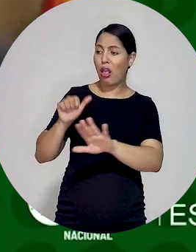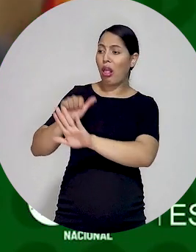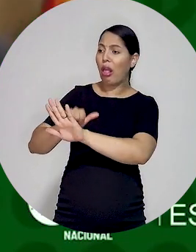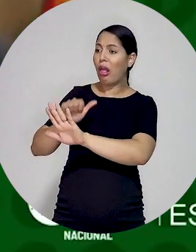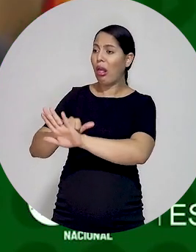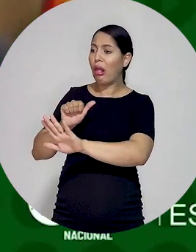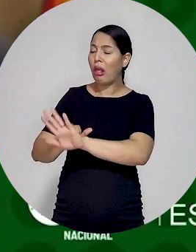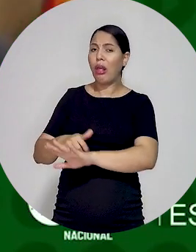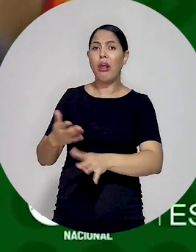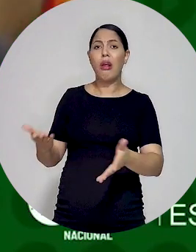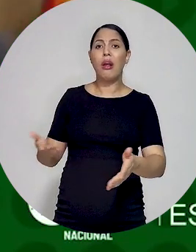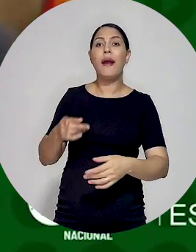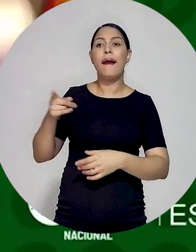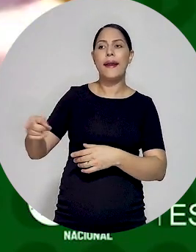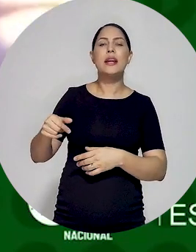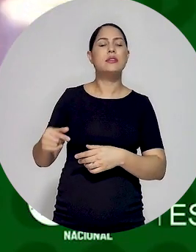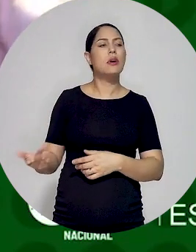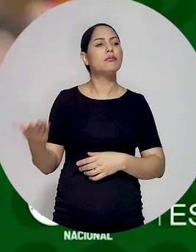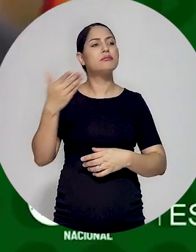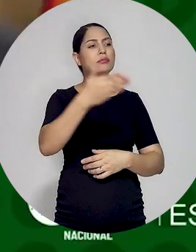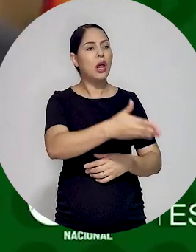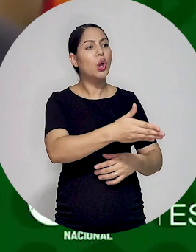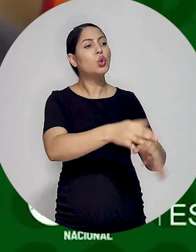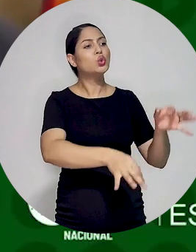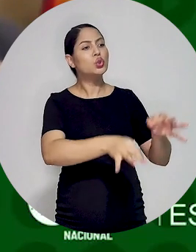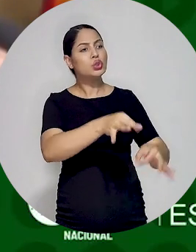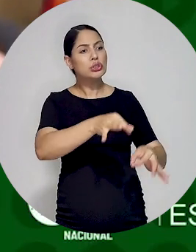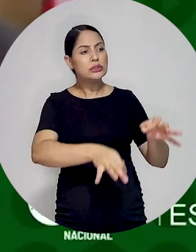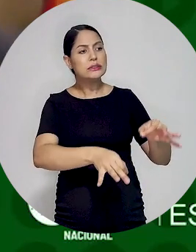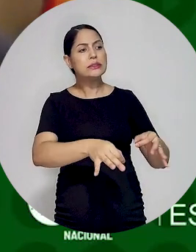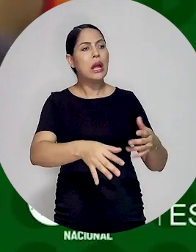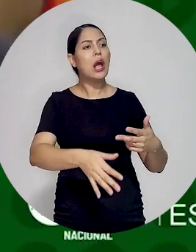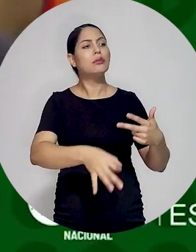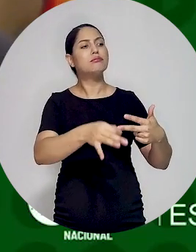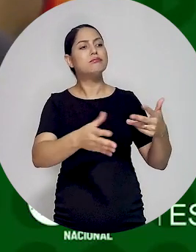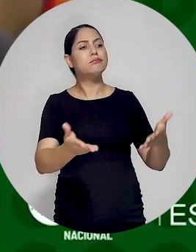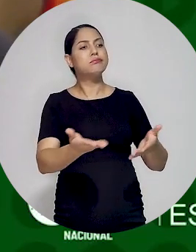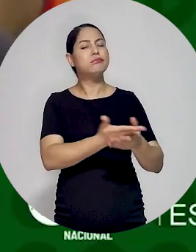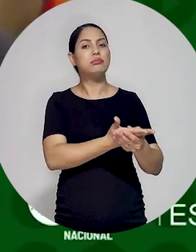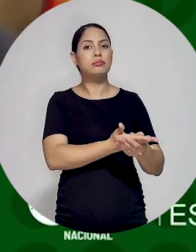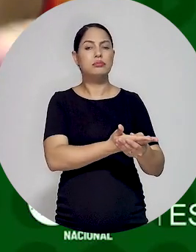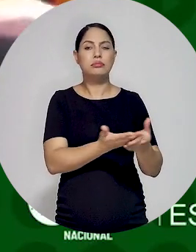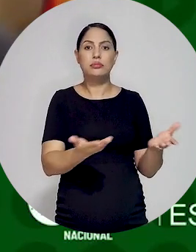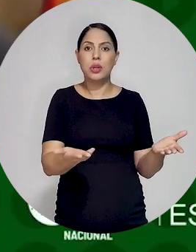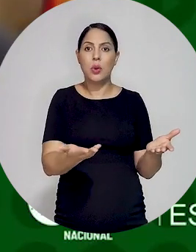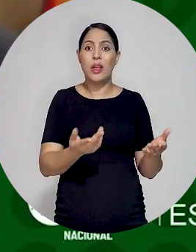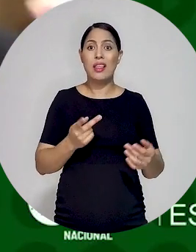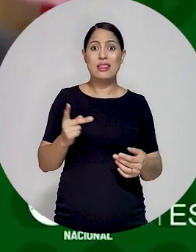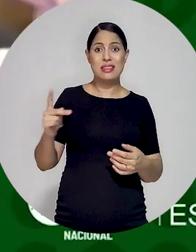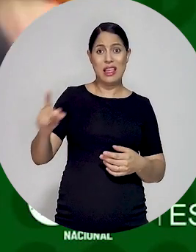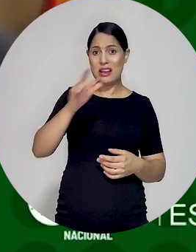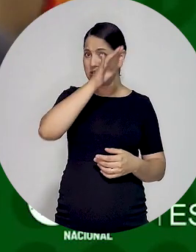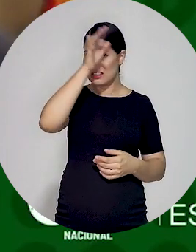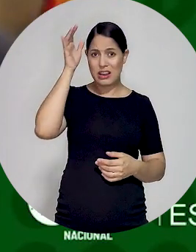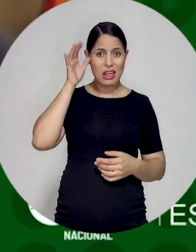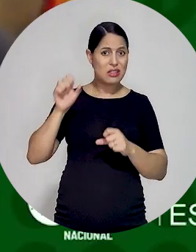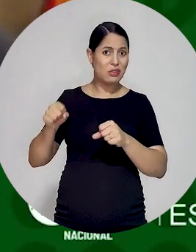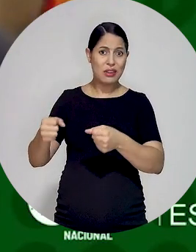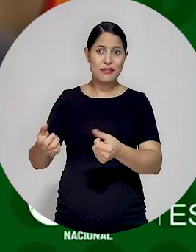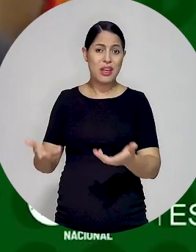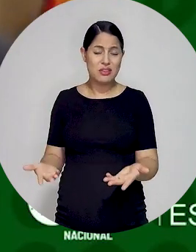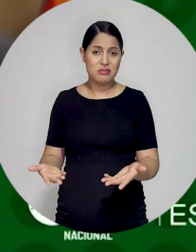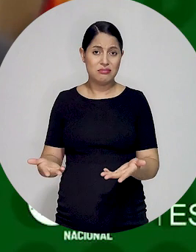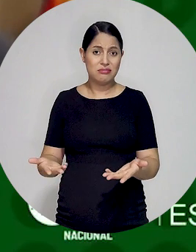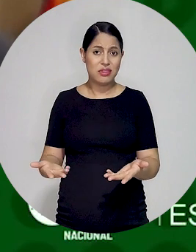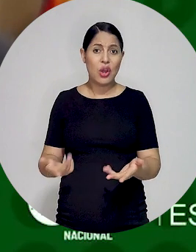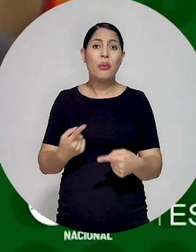batem as portas do Poder Judiciário e são eles que, muitas vezes, botam a perder a causa